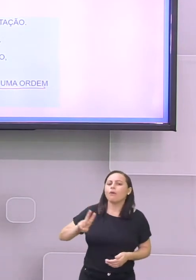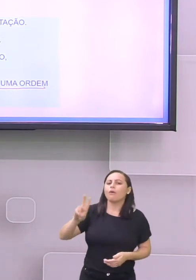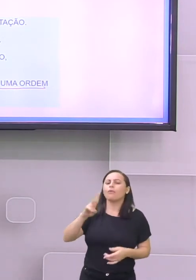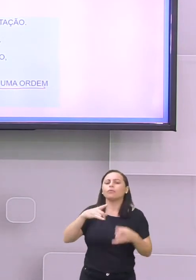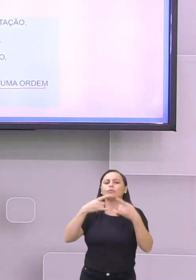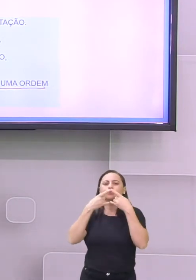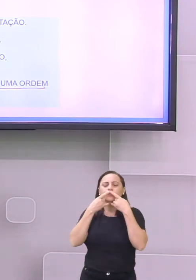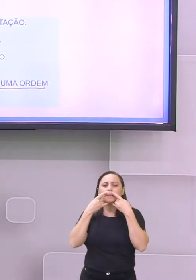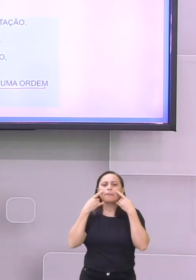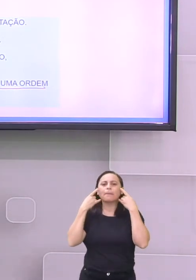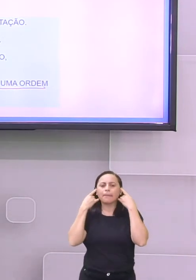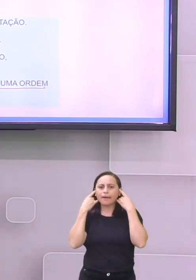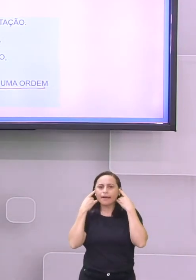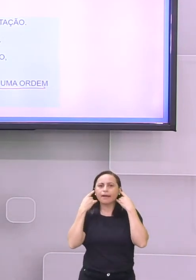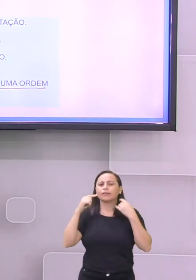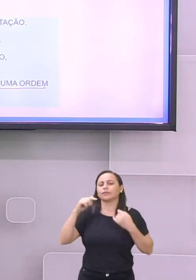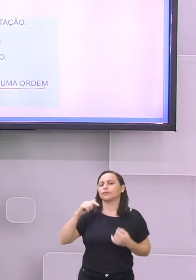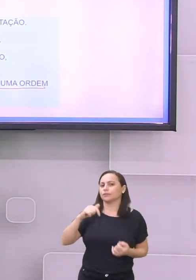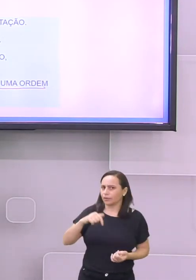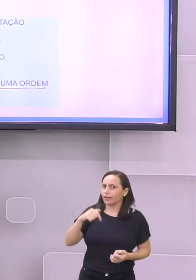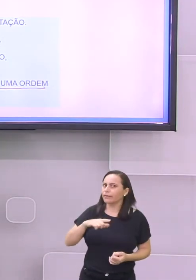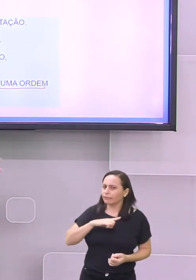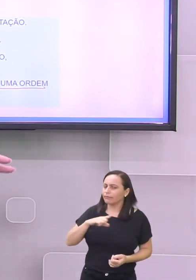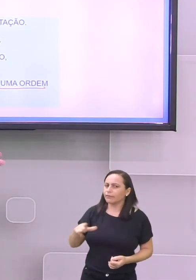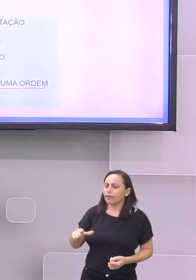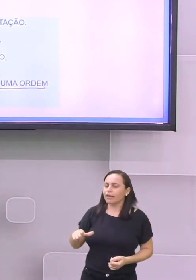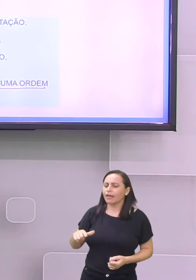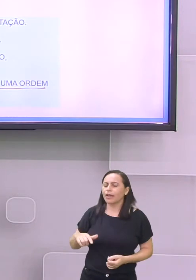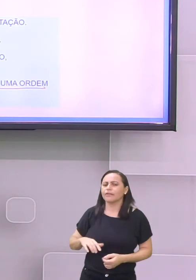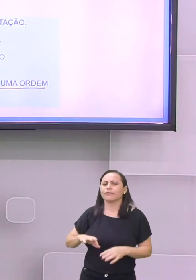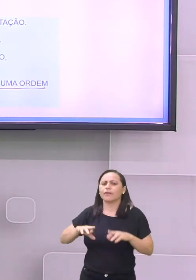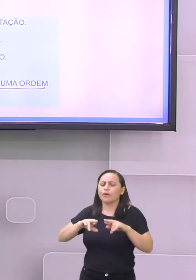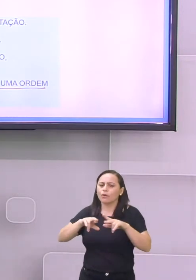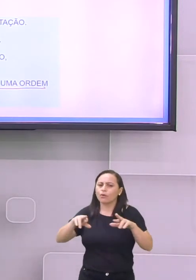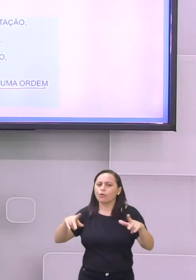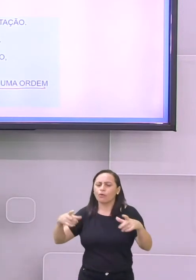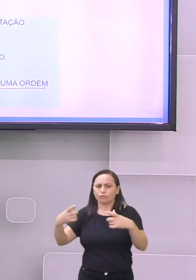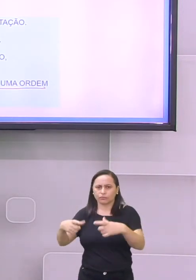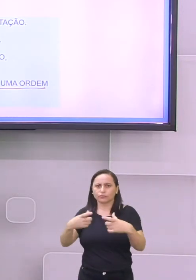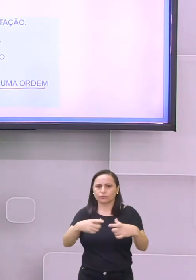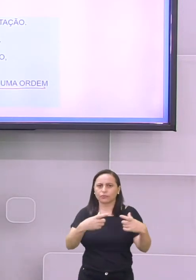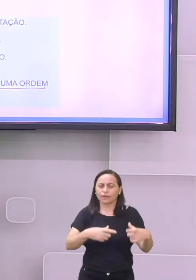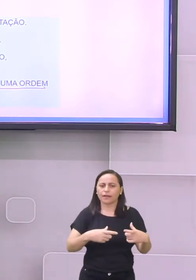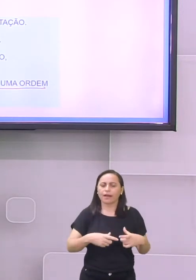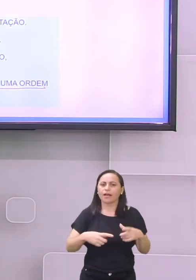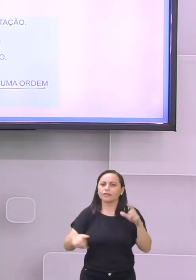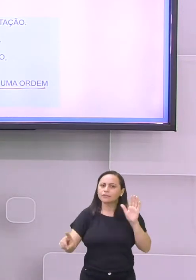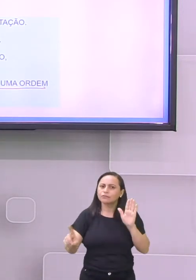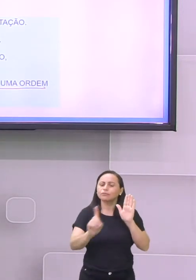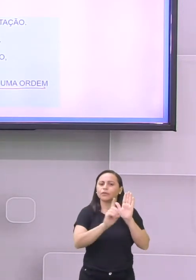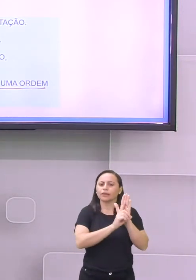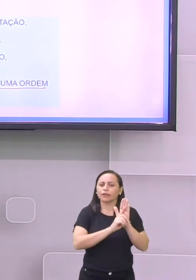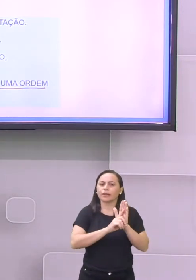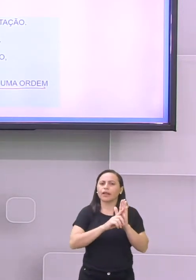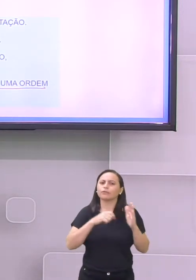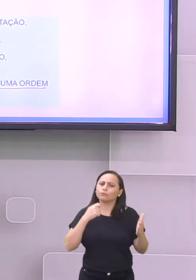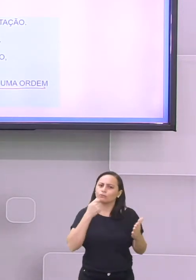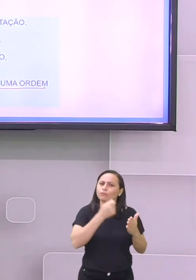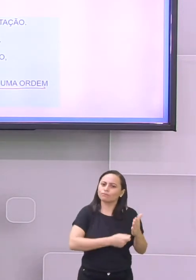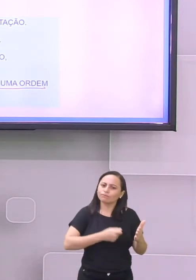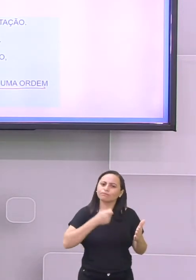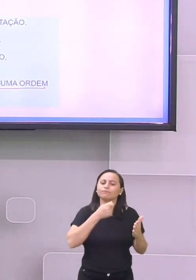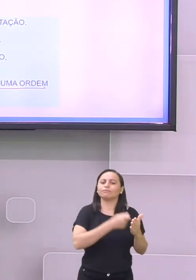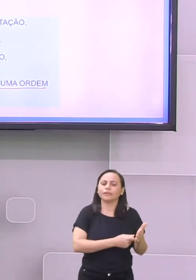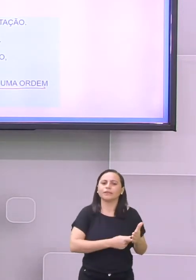as máscaras no supermercado, onde tem acesso a mais de uma pessoa, e até mesmo nas